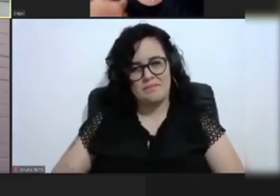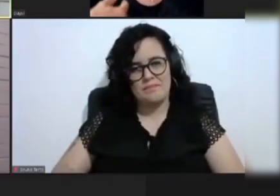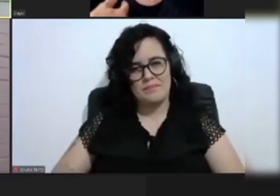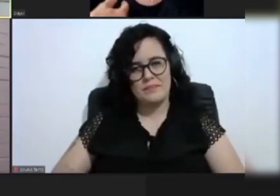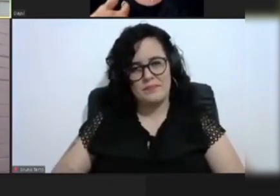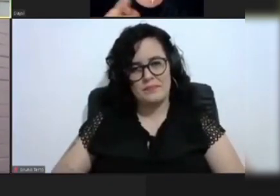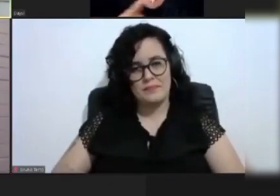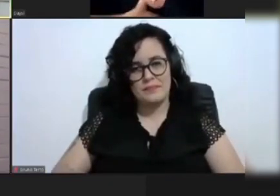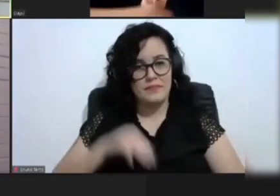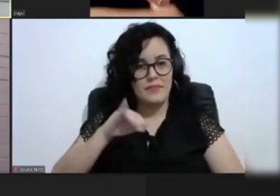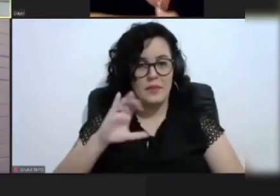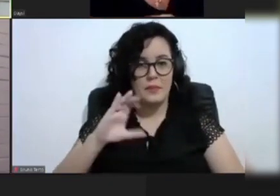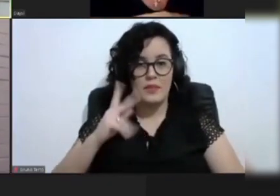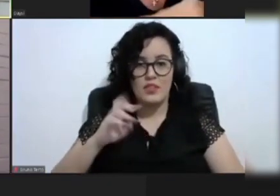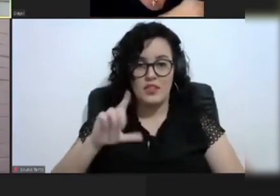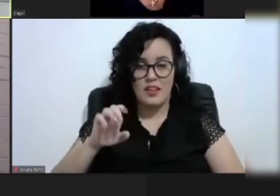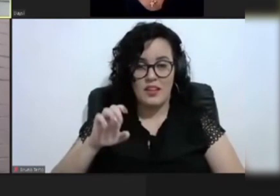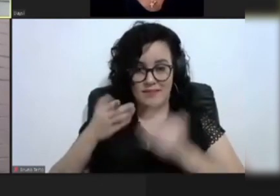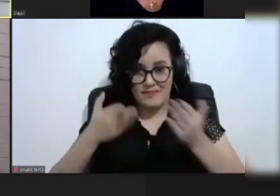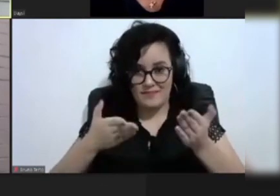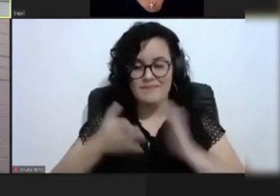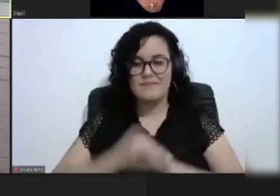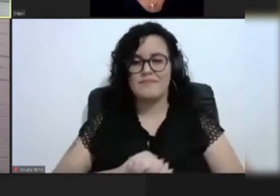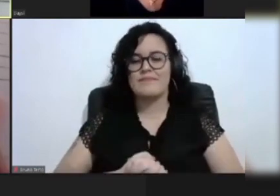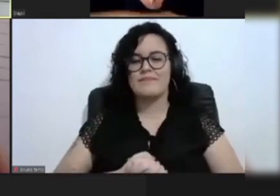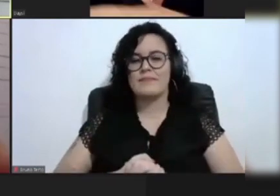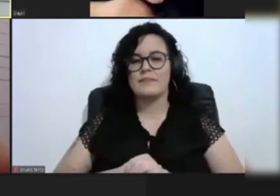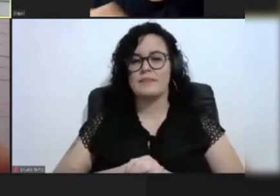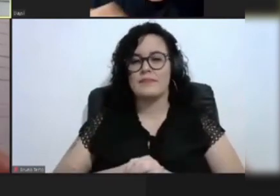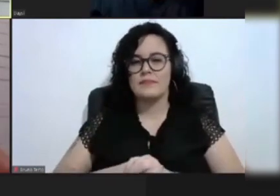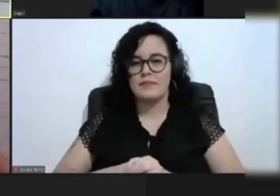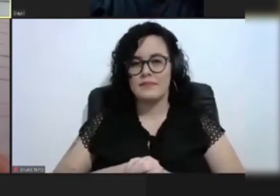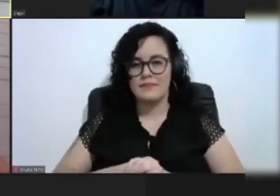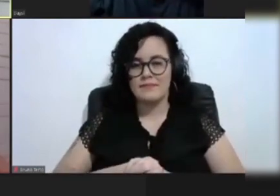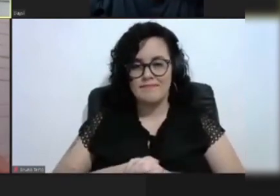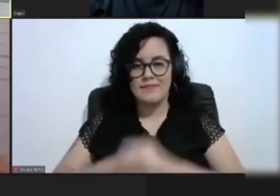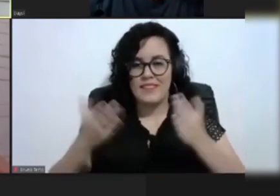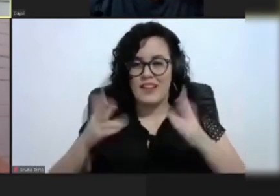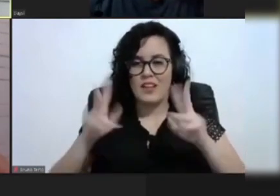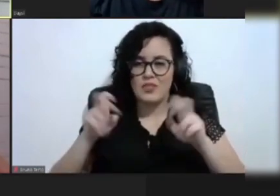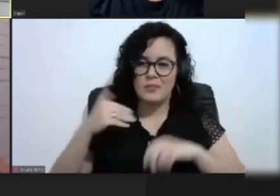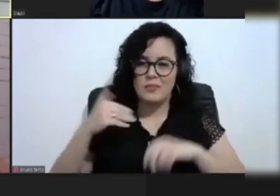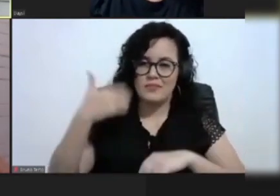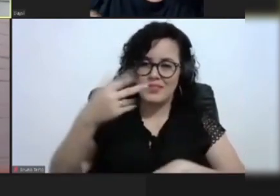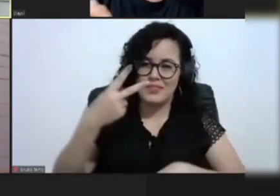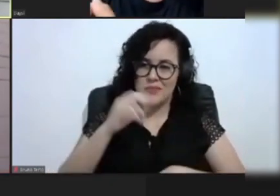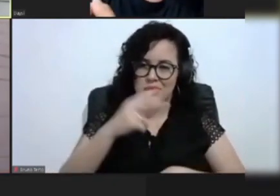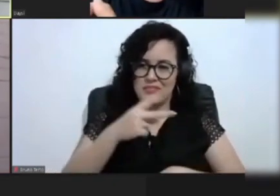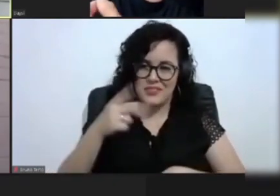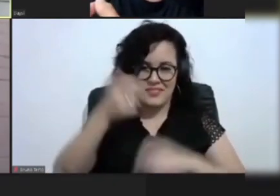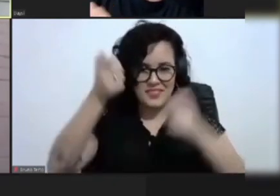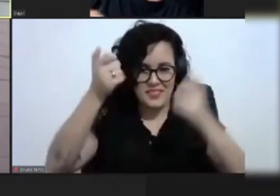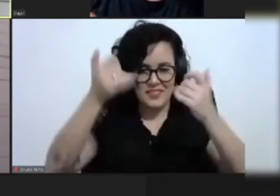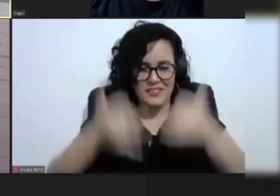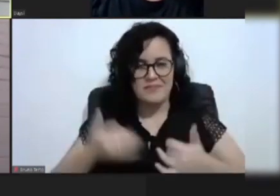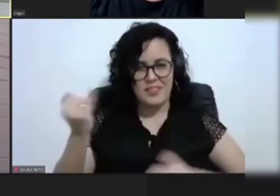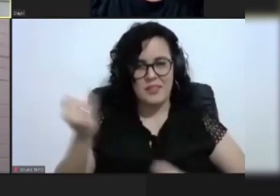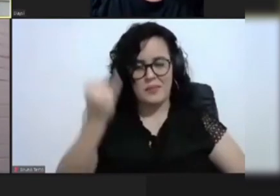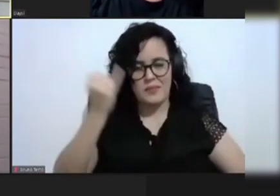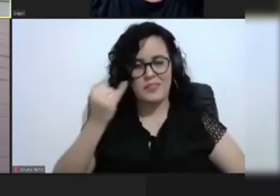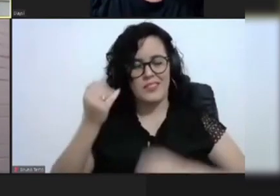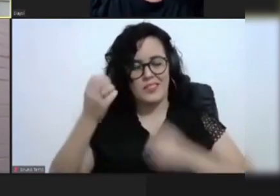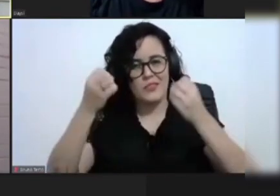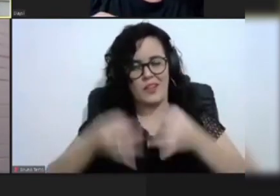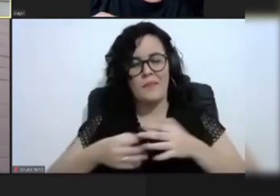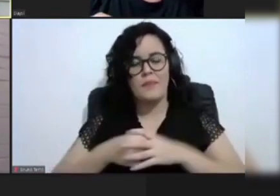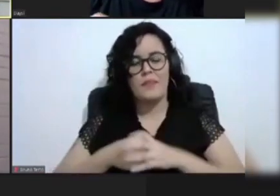Michele, que trouxe essa questão eleitoral do ano que vem e que é tão necessária para esse debate, porque